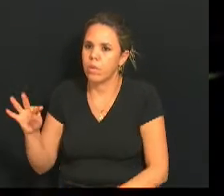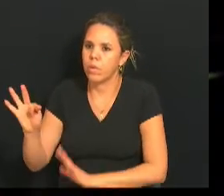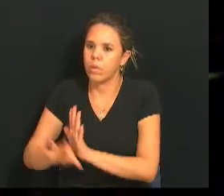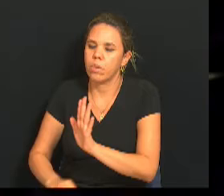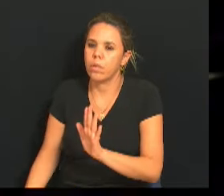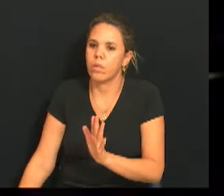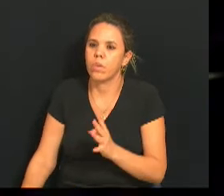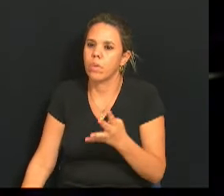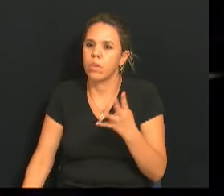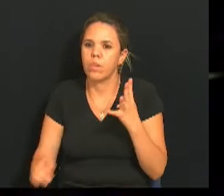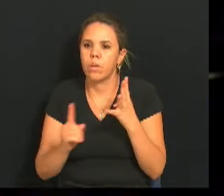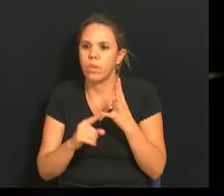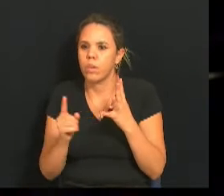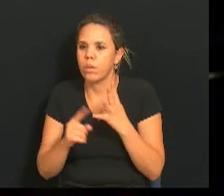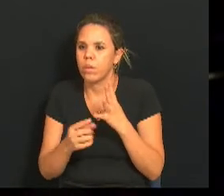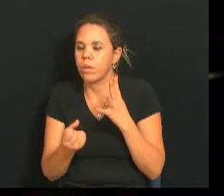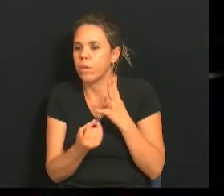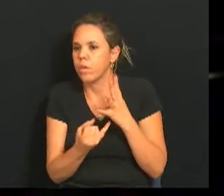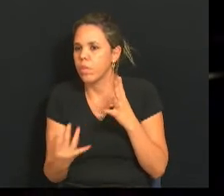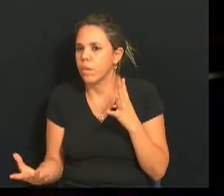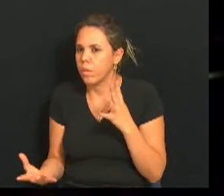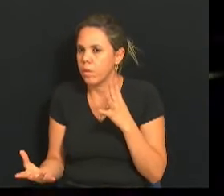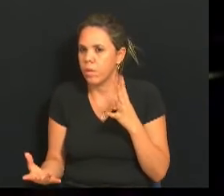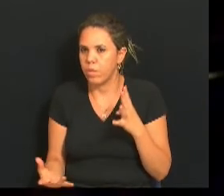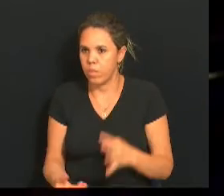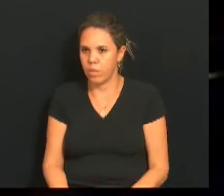4º elemento, um